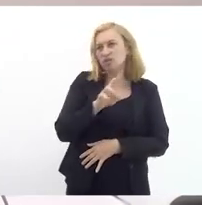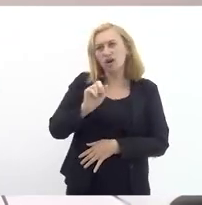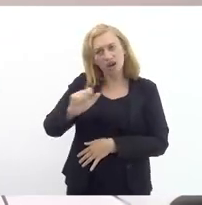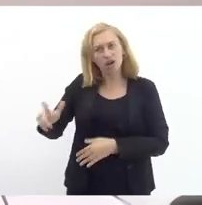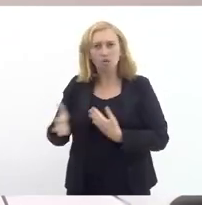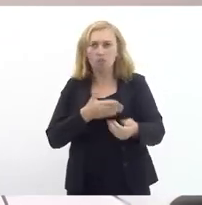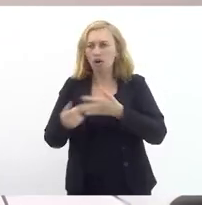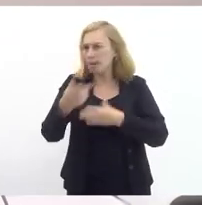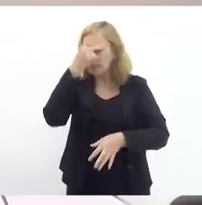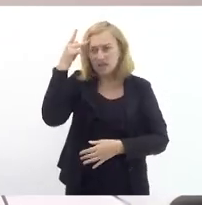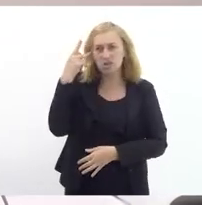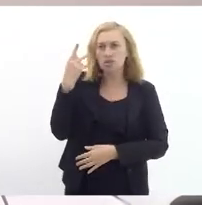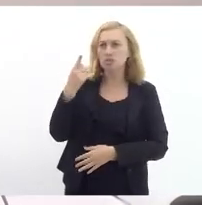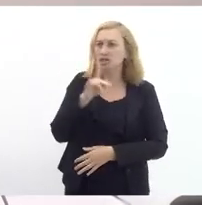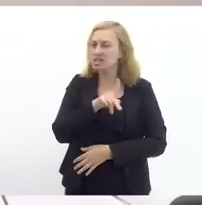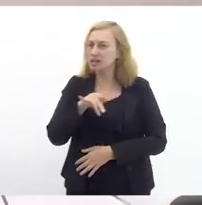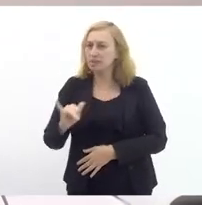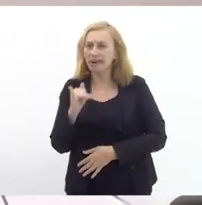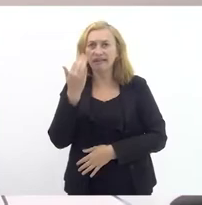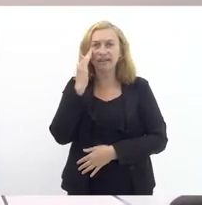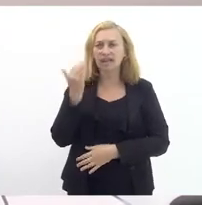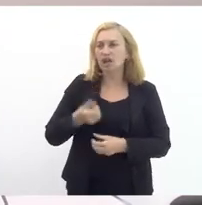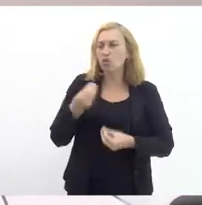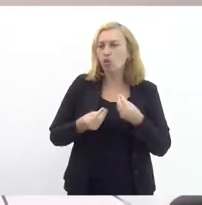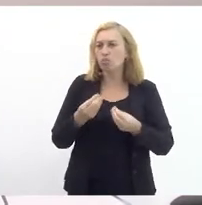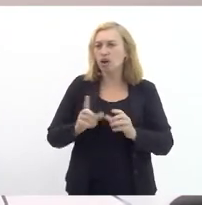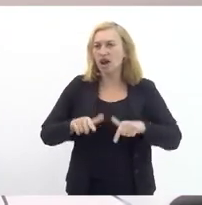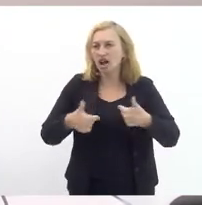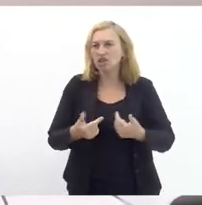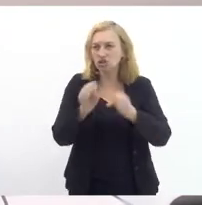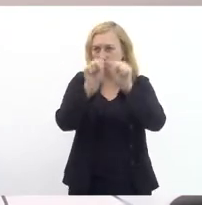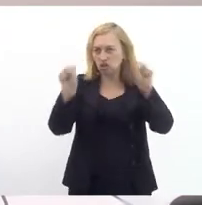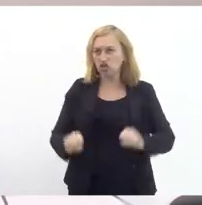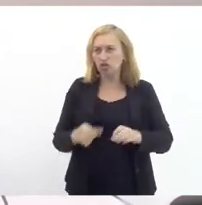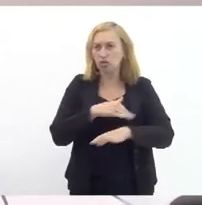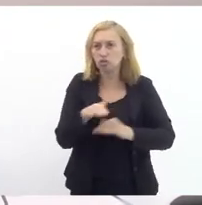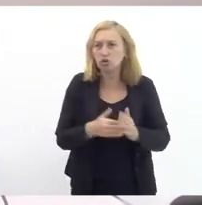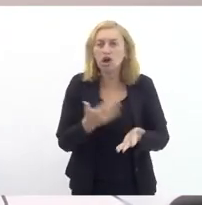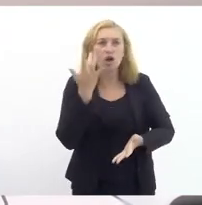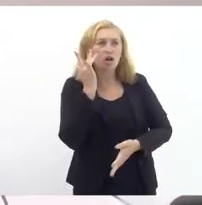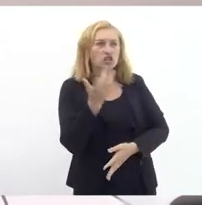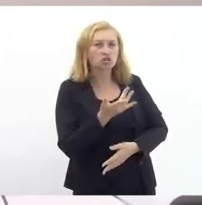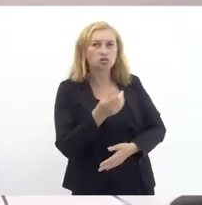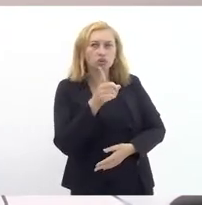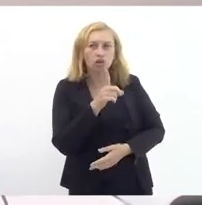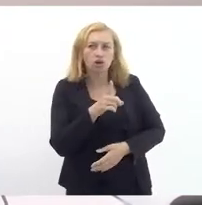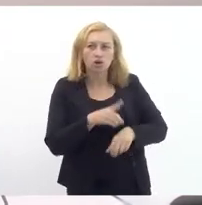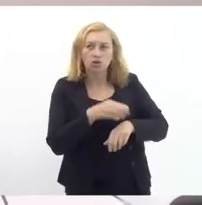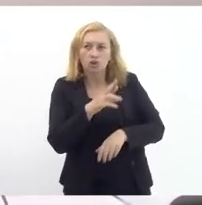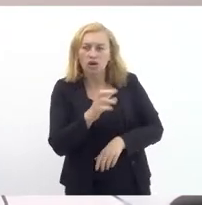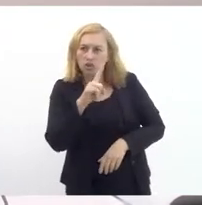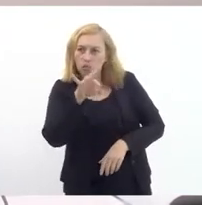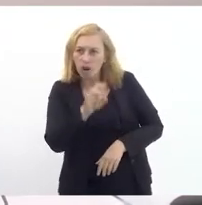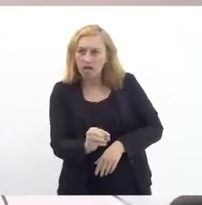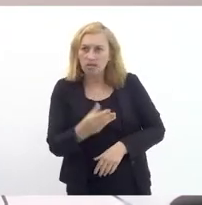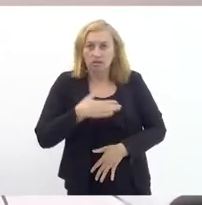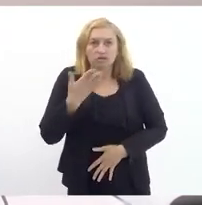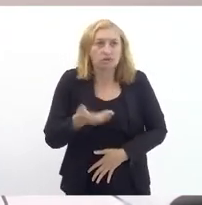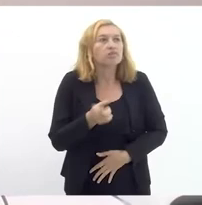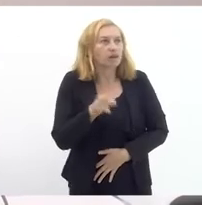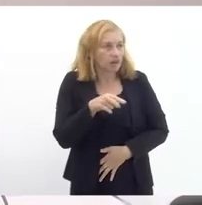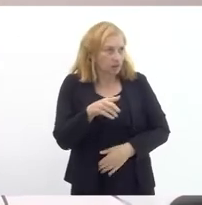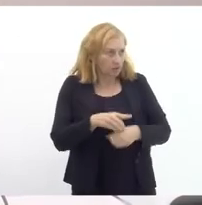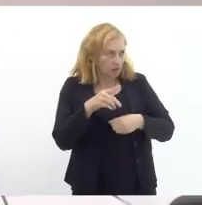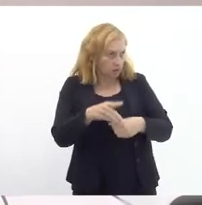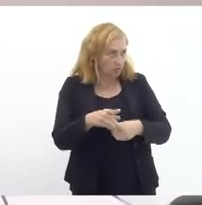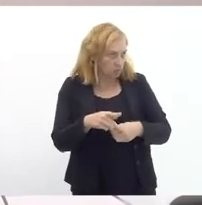CPI entender como é que funciona esse sistema como um todo. Acho que o doutor Eduardo deve ficar assustado ali, né, o nosso defensor, né?